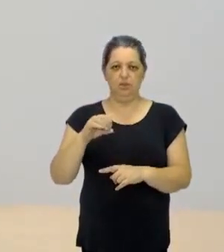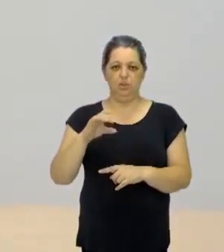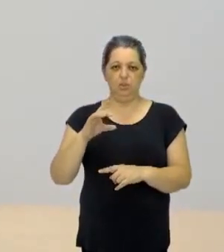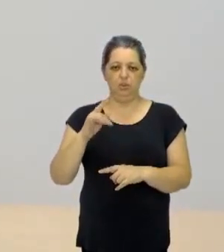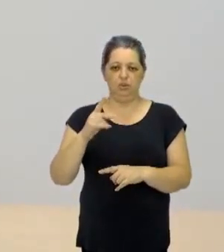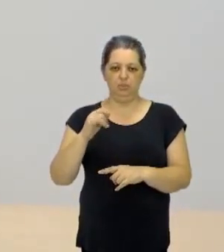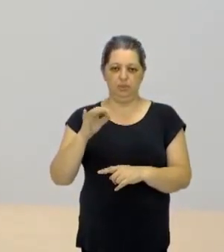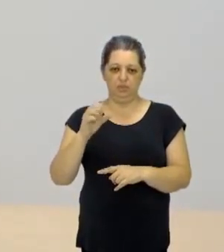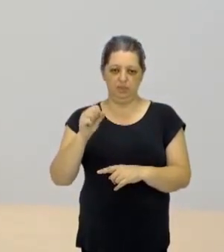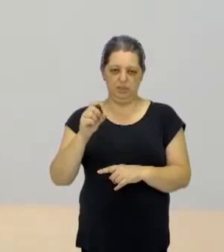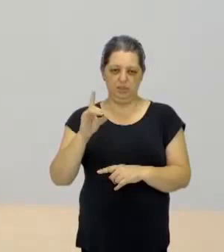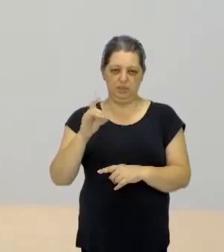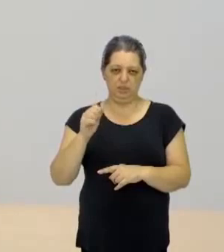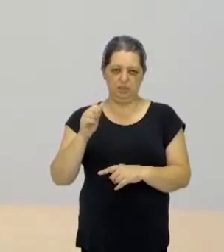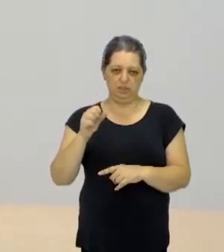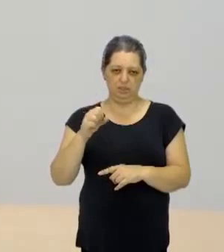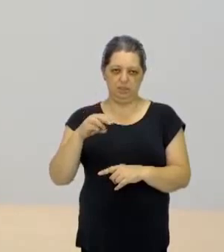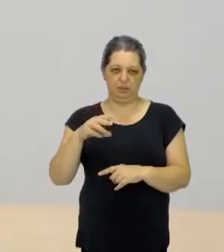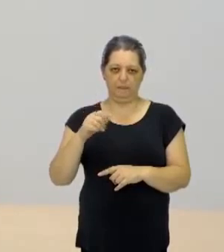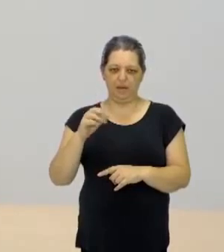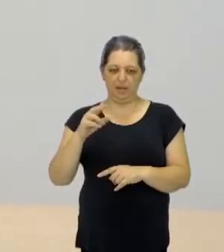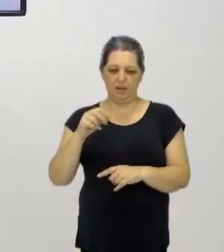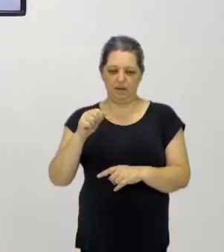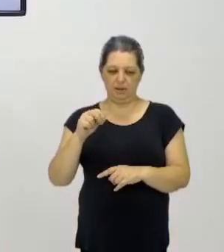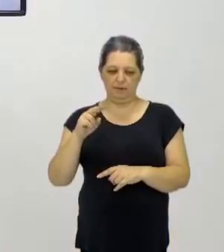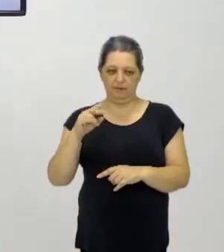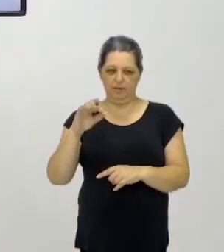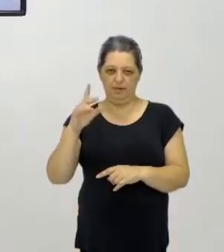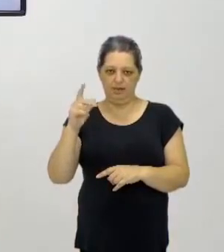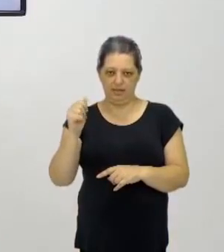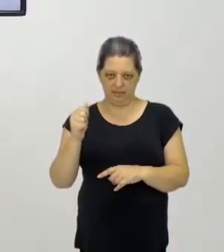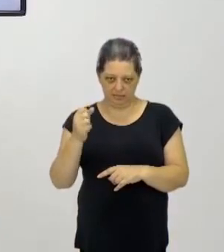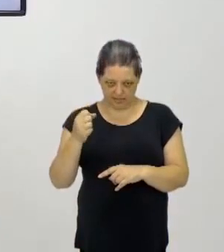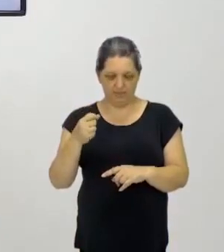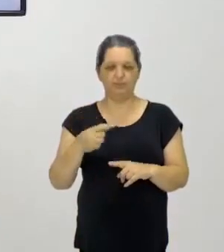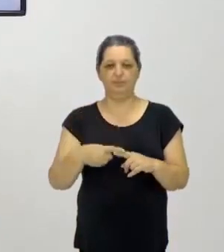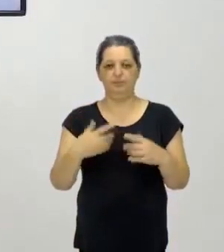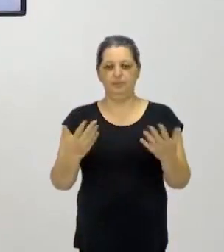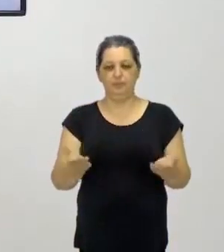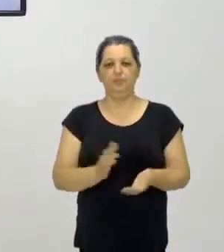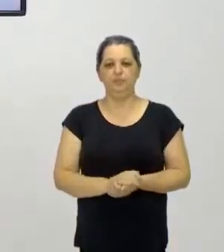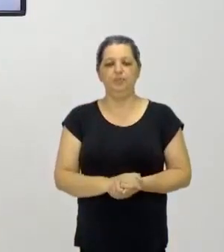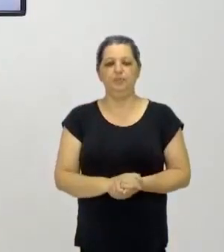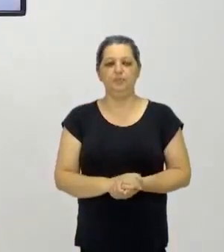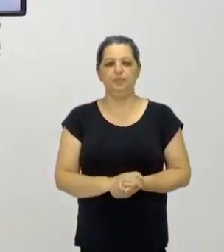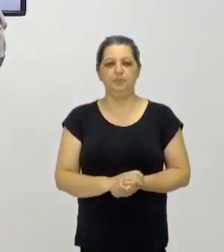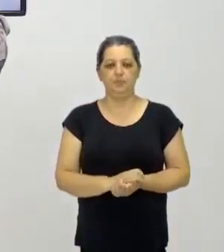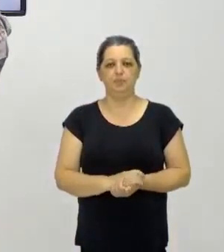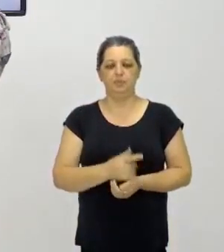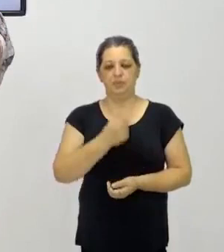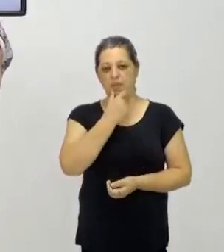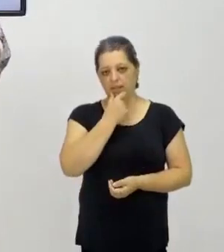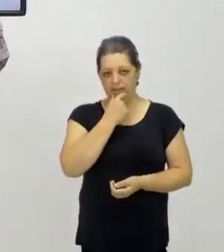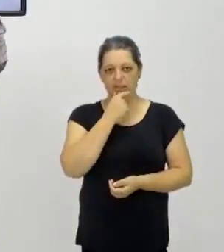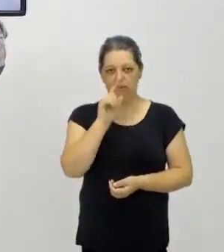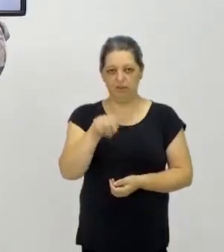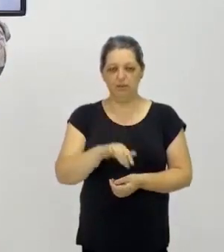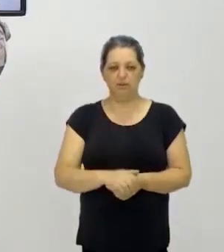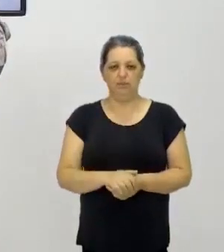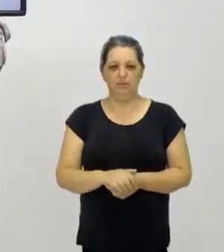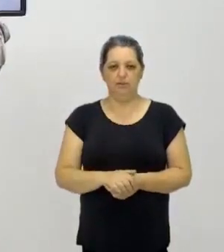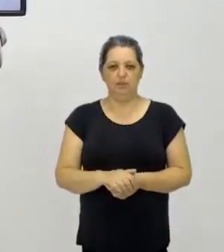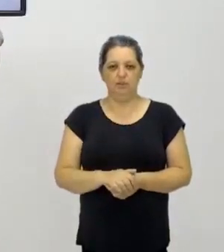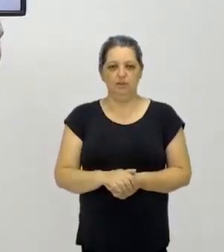dias, mais uma aula sobre esse livro. Legal, então, Alice Adventures in Wonderland, o título em inglês é esse. A gente já chegou a